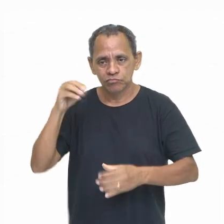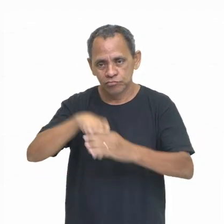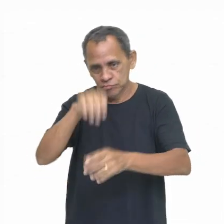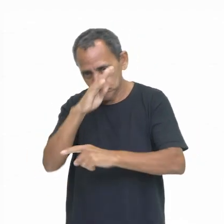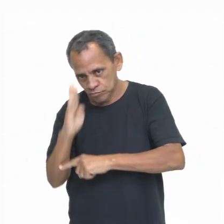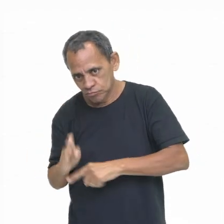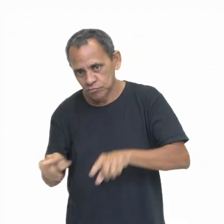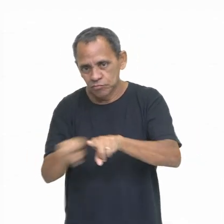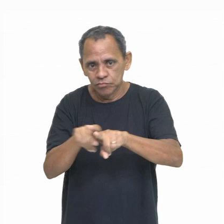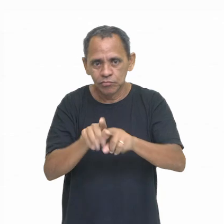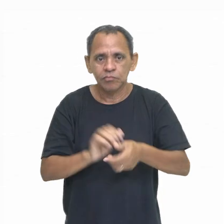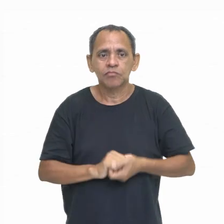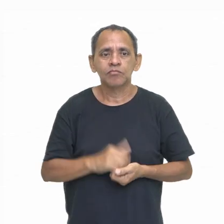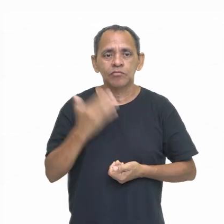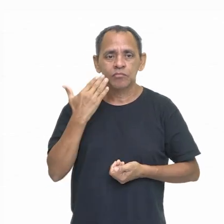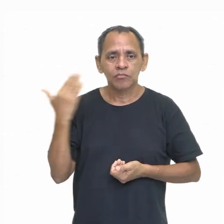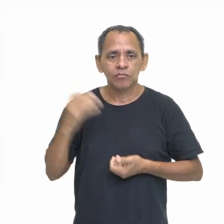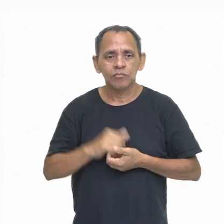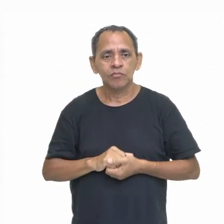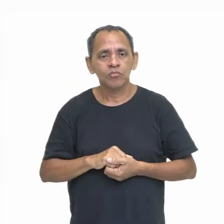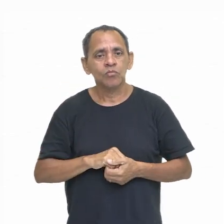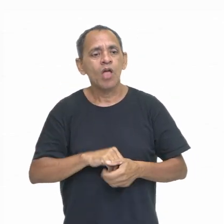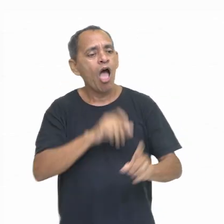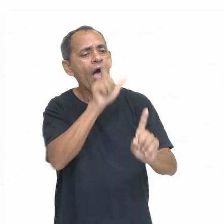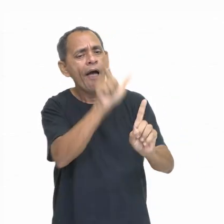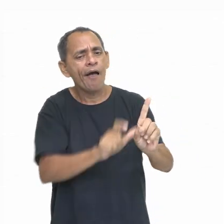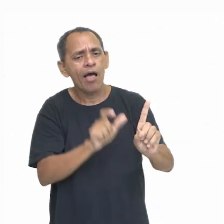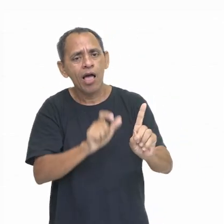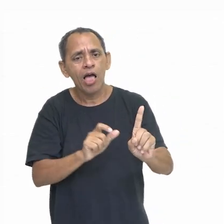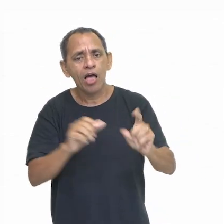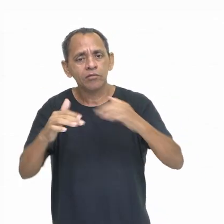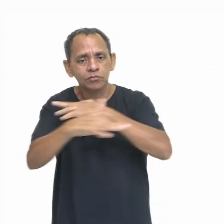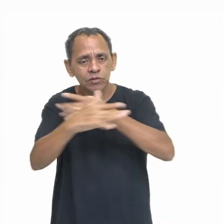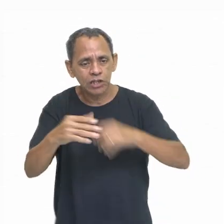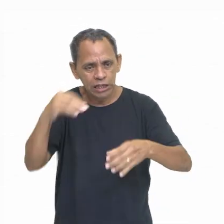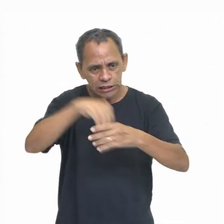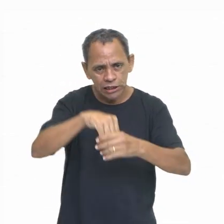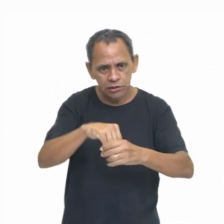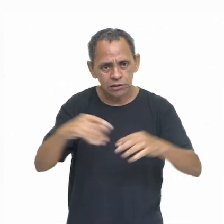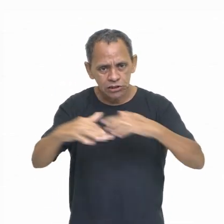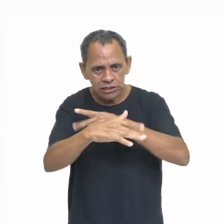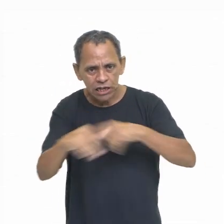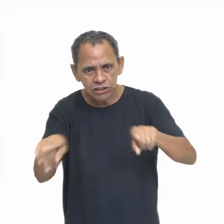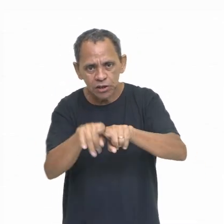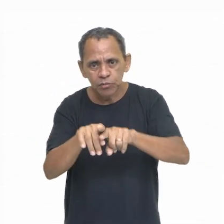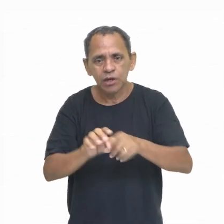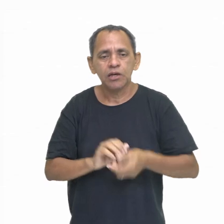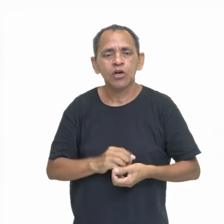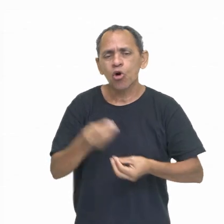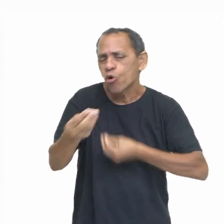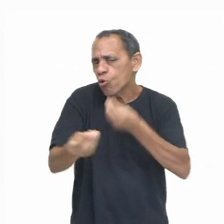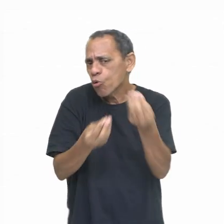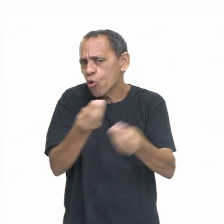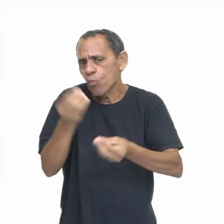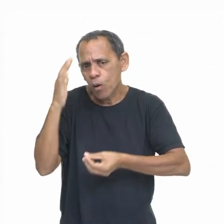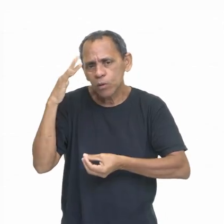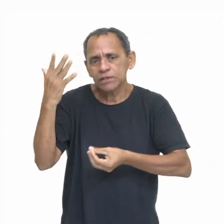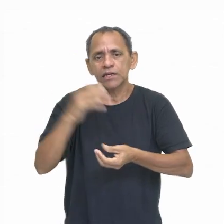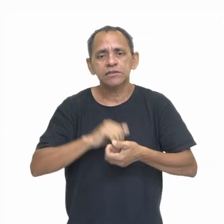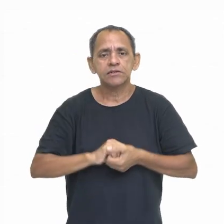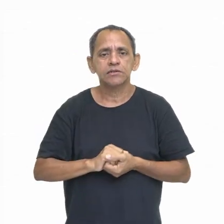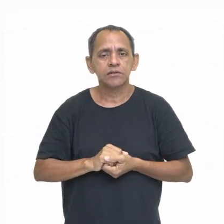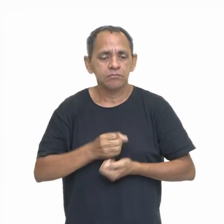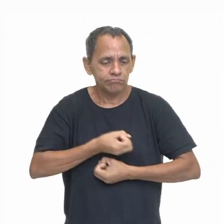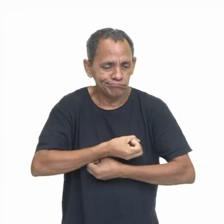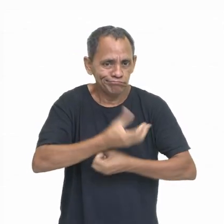questão do clientelismo urbano. No Brasil urbano, o clientelismo se manifesta através da distribuição